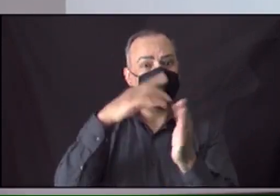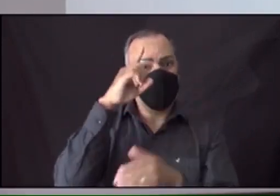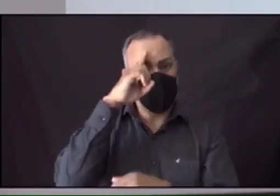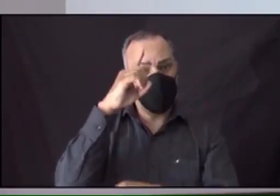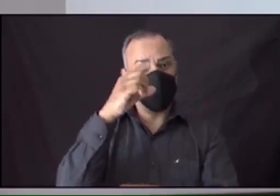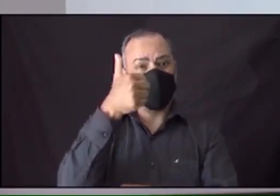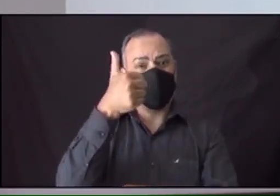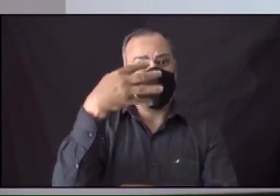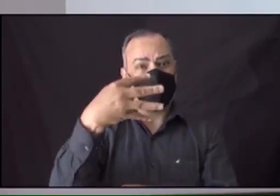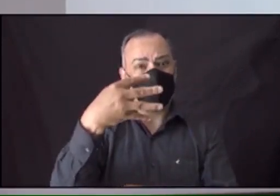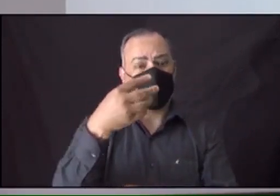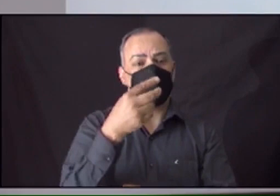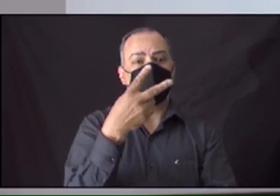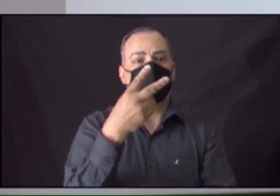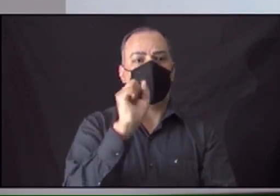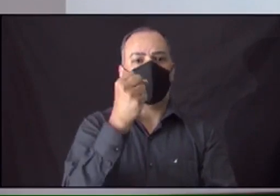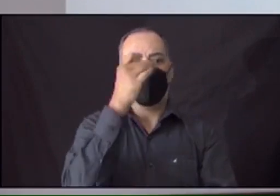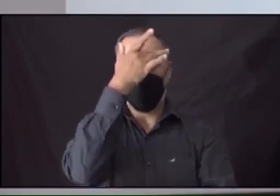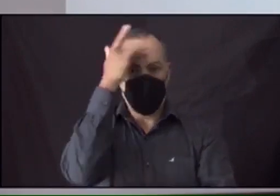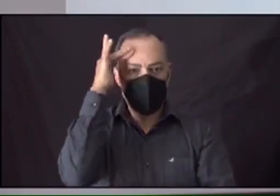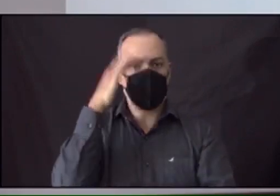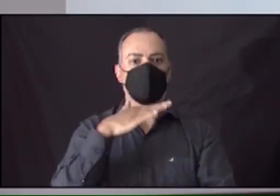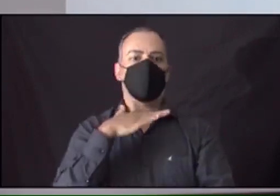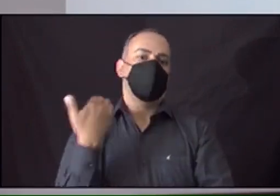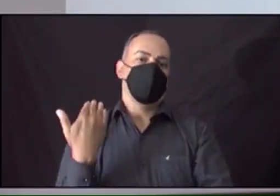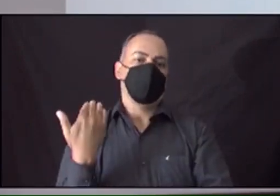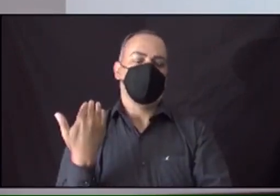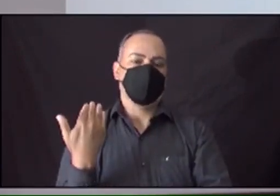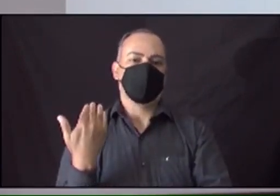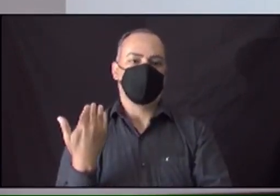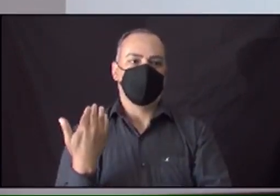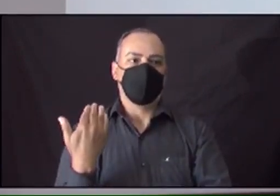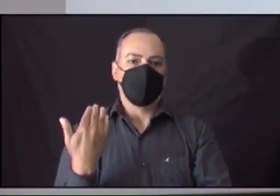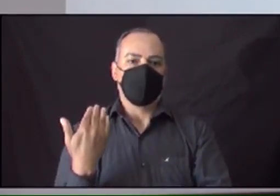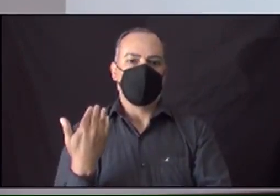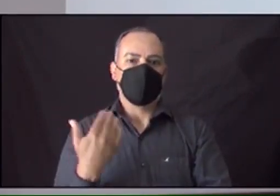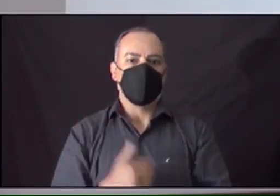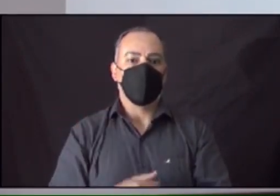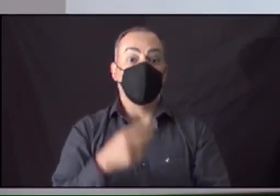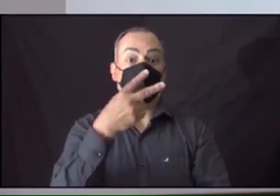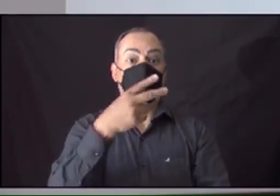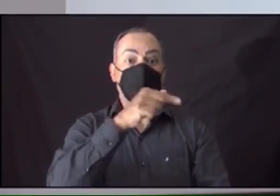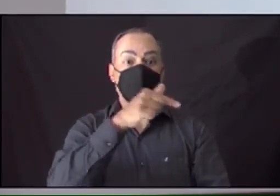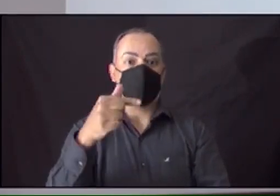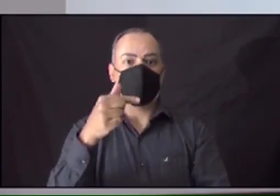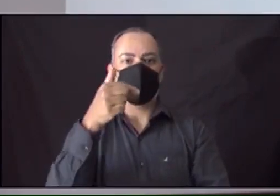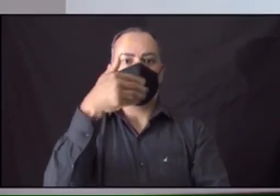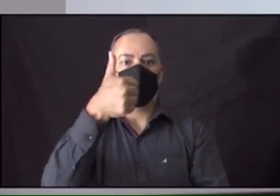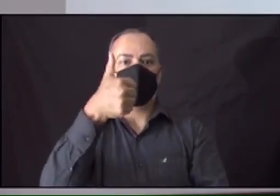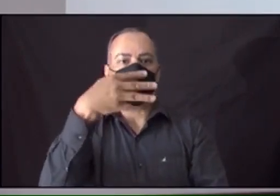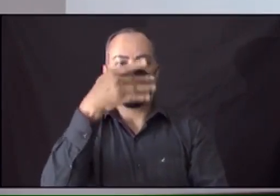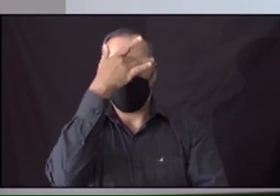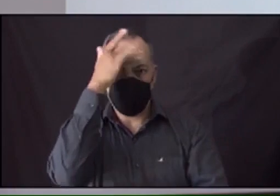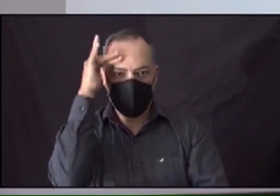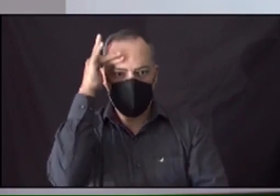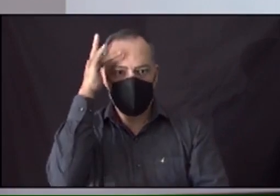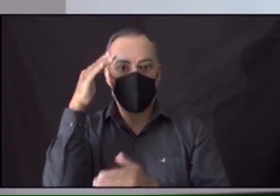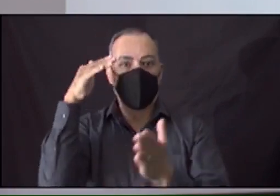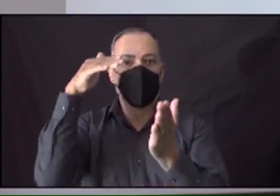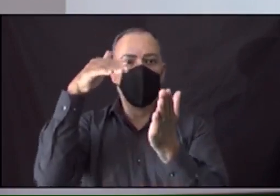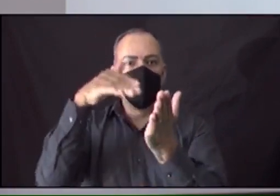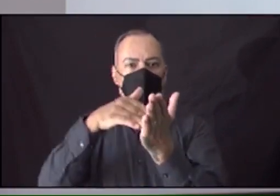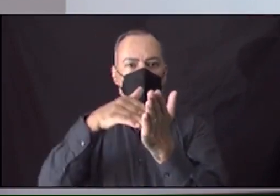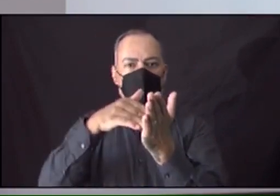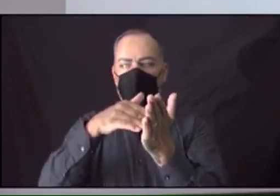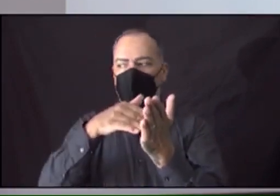foram 28 óbitos. Então, 2 semanas com 14 óbitos, e até ontem nós já estávamos com 7.